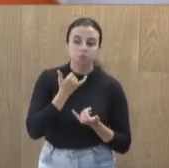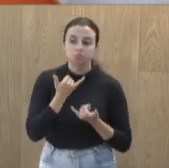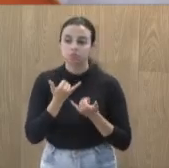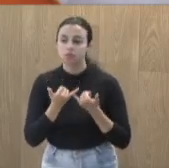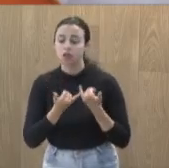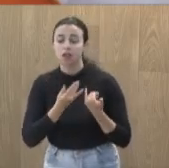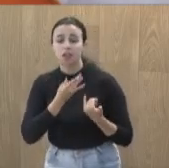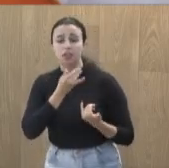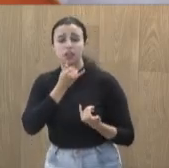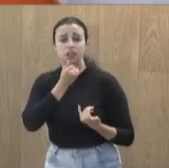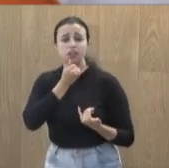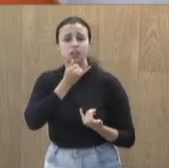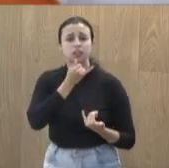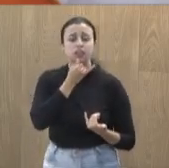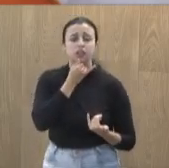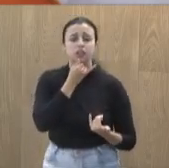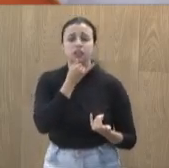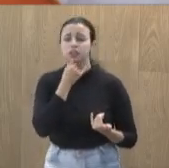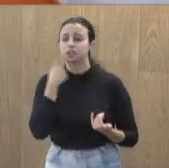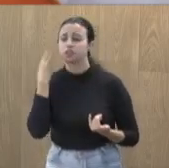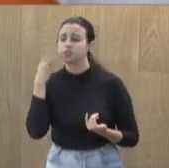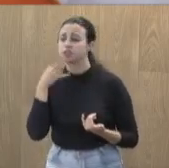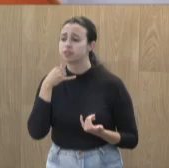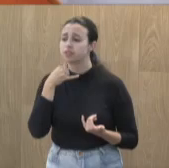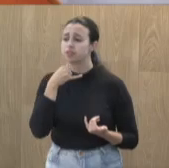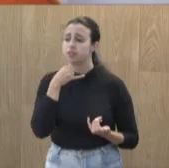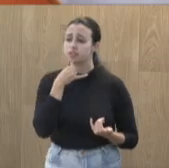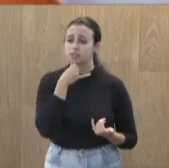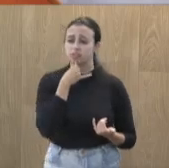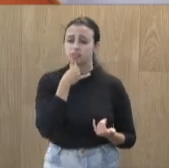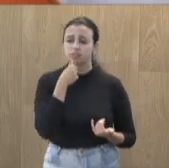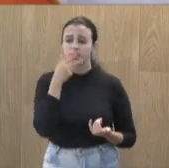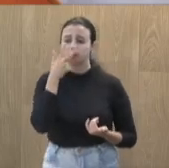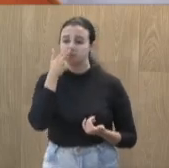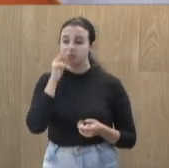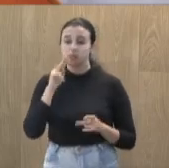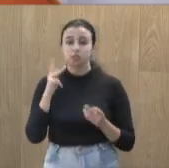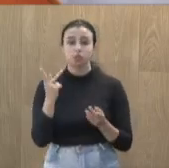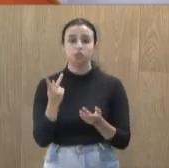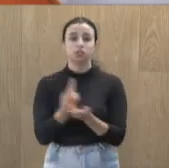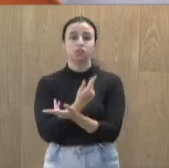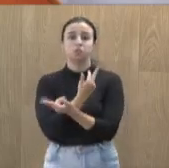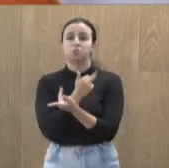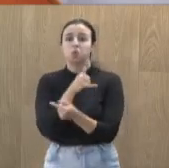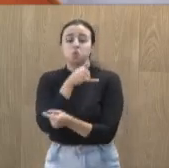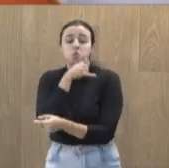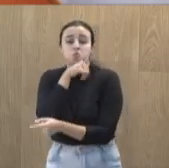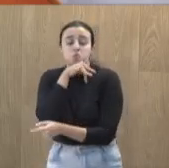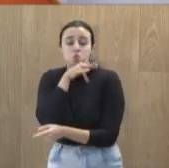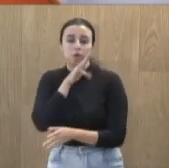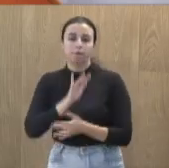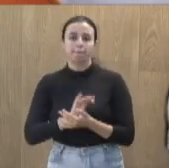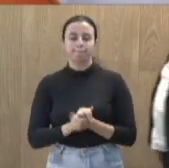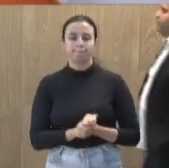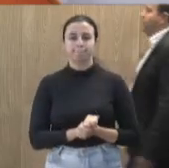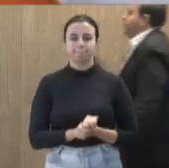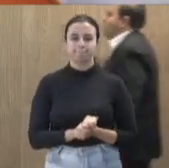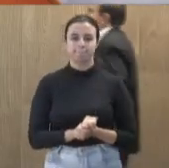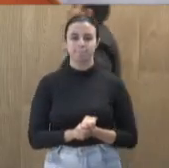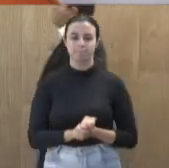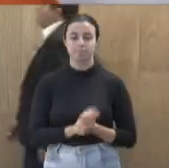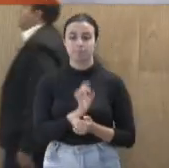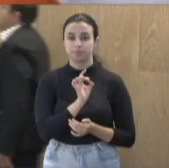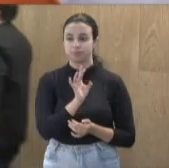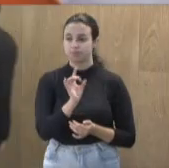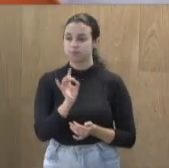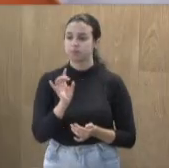triste. Os vereadores tristes, parecendo um filósofo da tragédia grega. E cada um veio falar